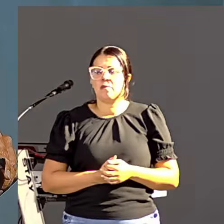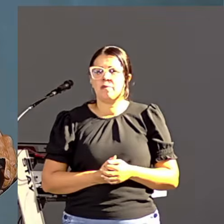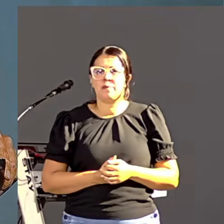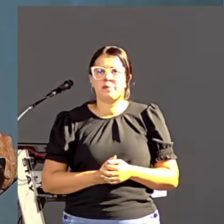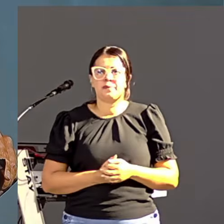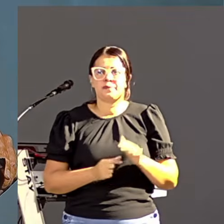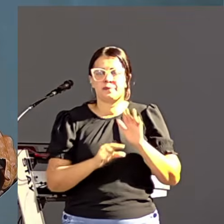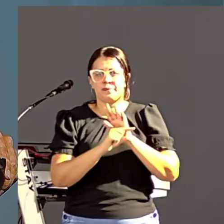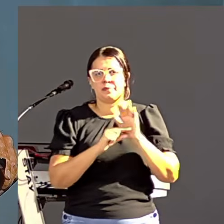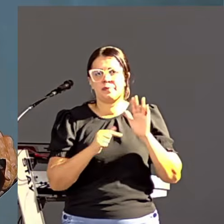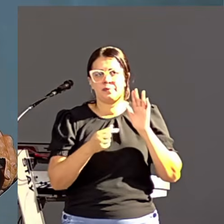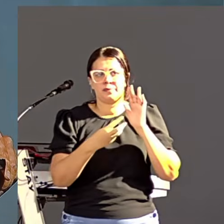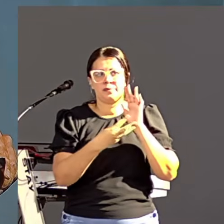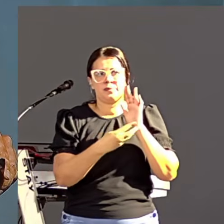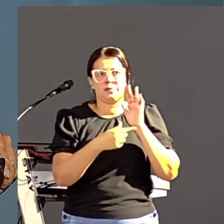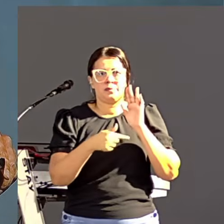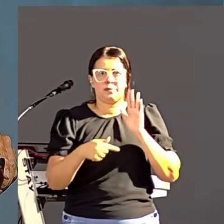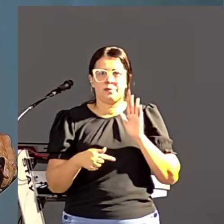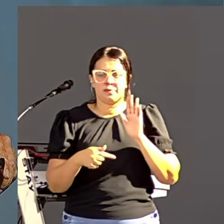Versículo 37.